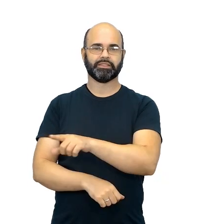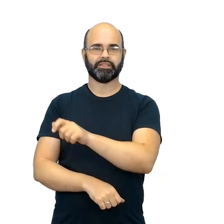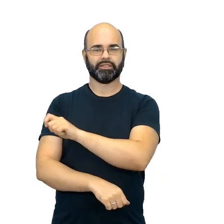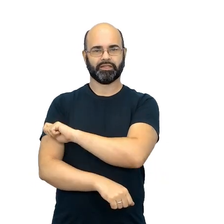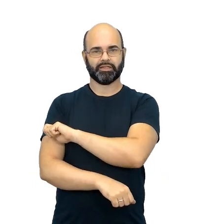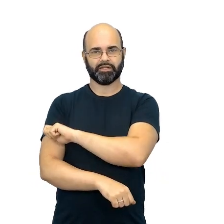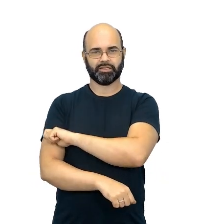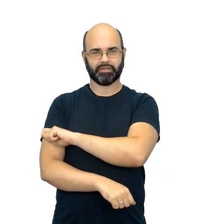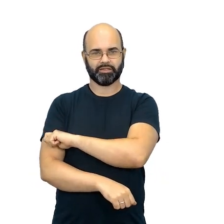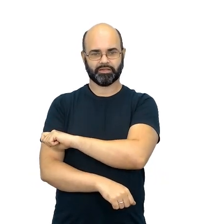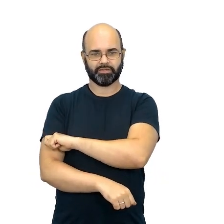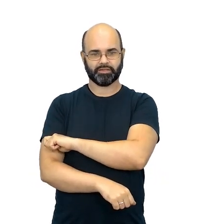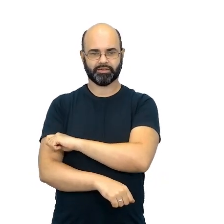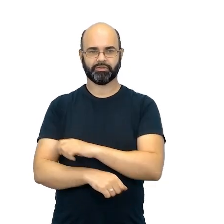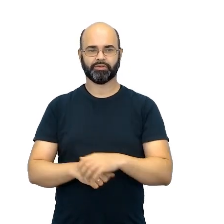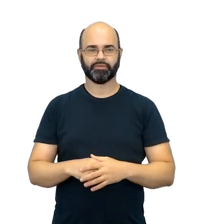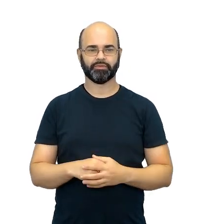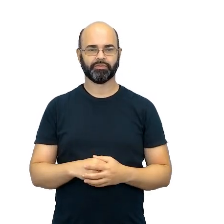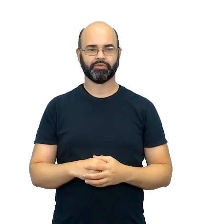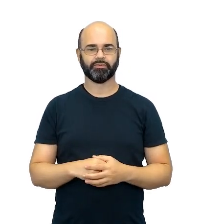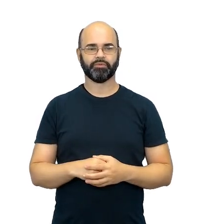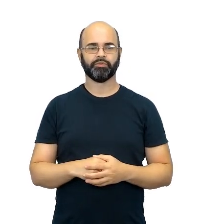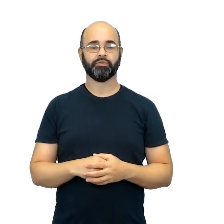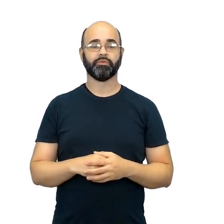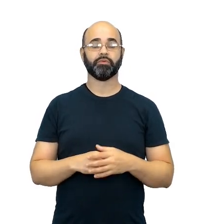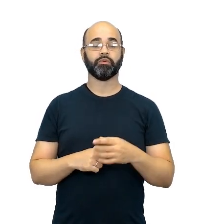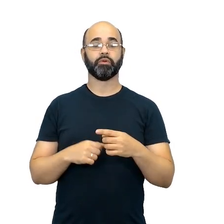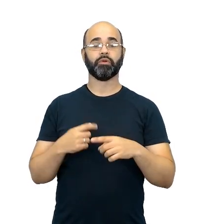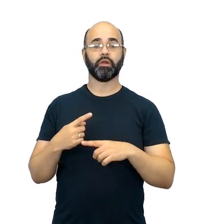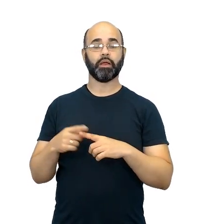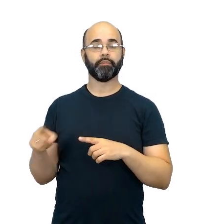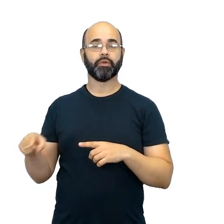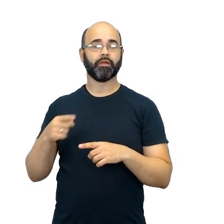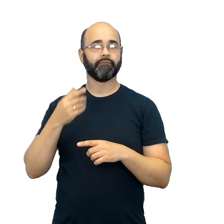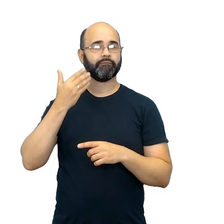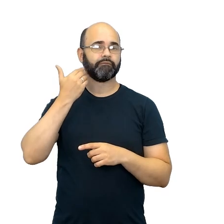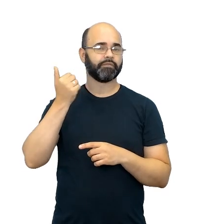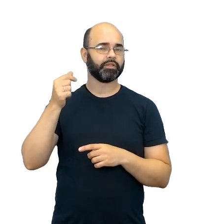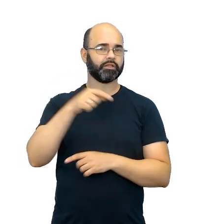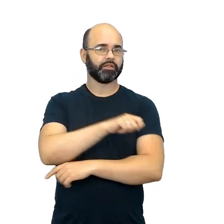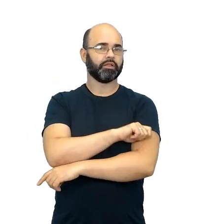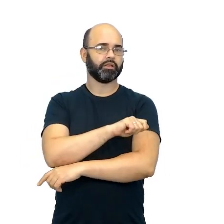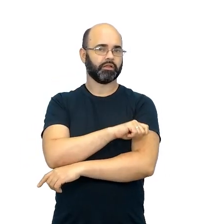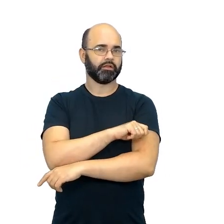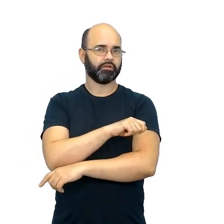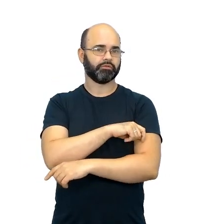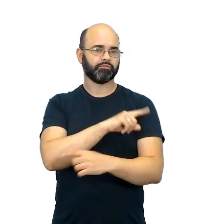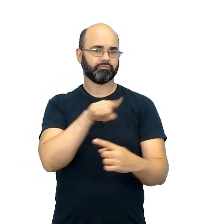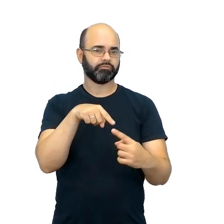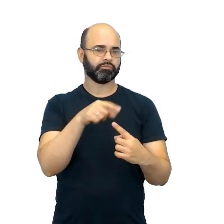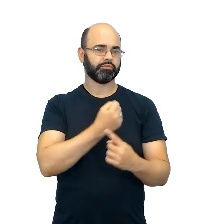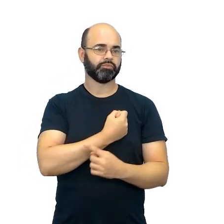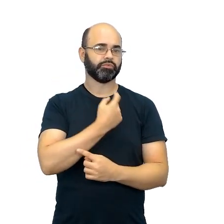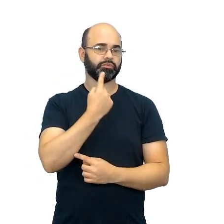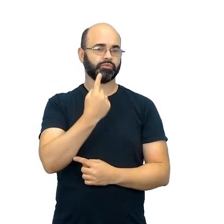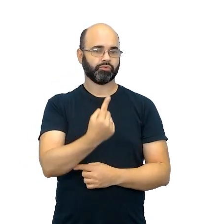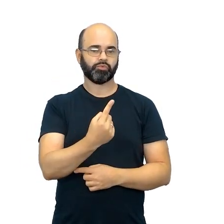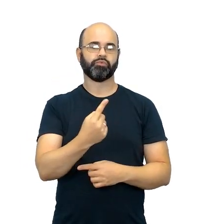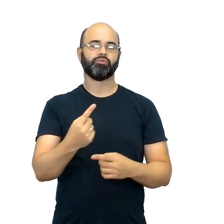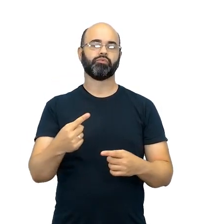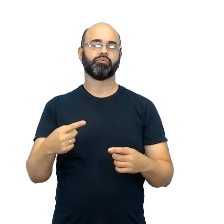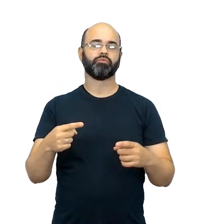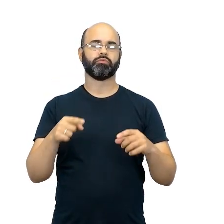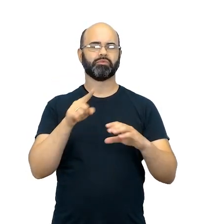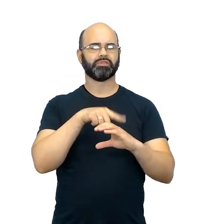no objetivo específico, objetivo geral 1, com esse do objetivo específico 1, que é possibilitar discussões sobre o que